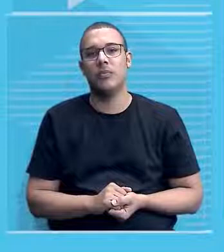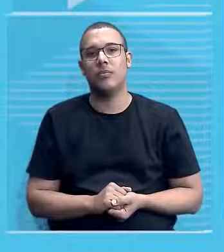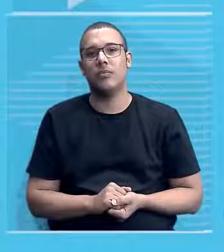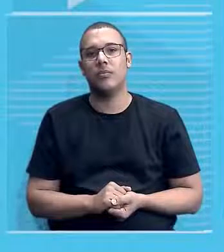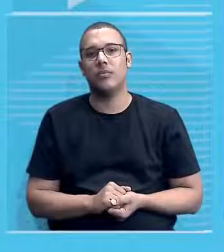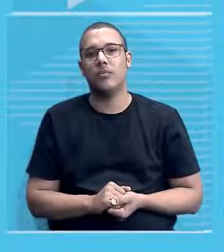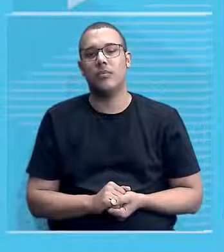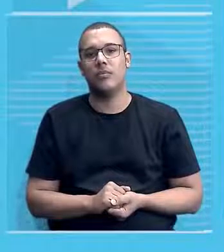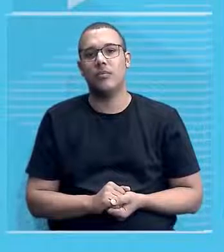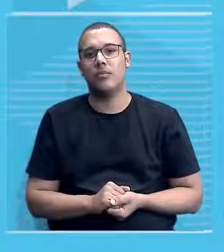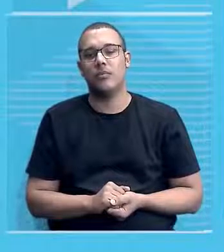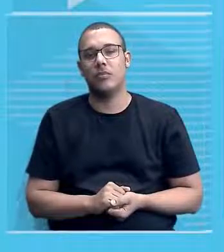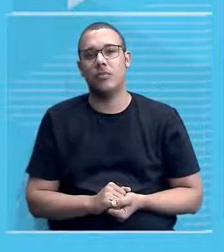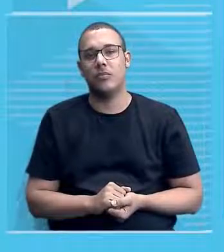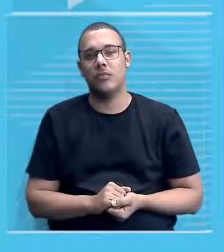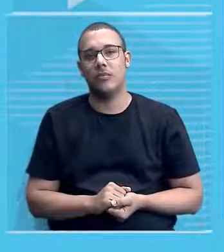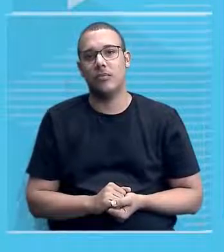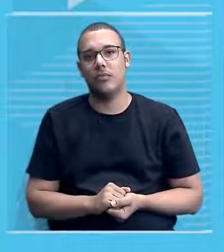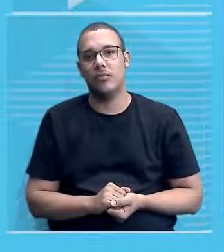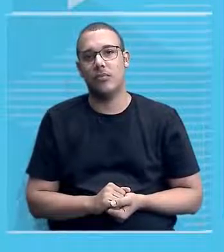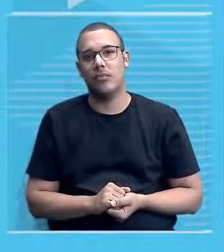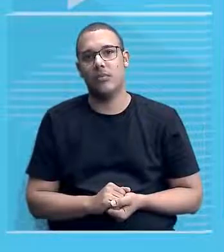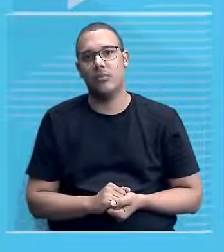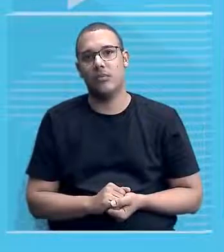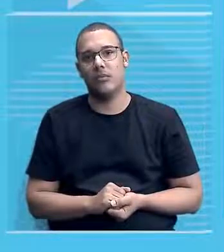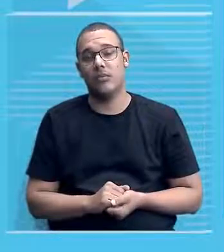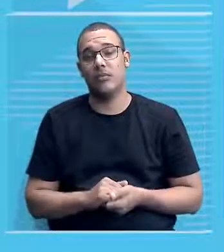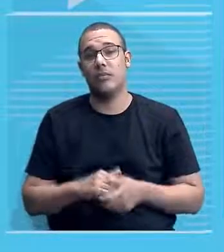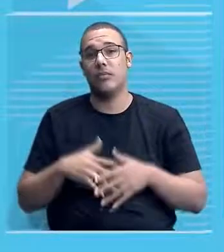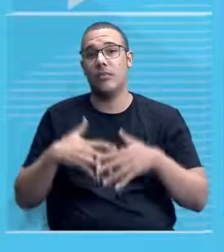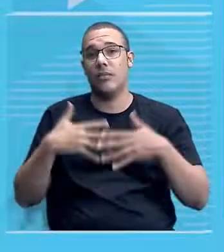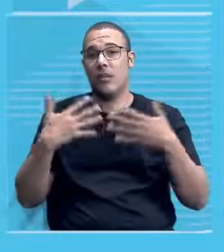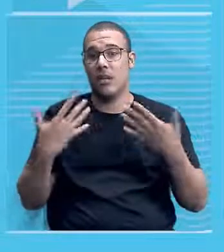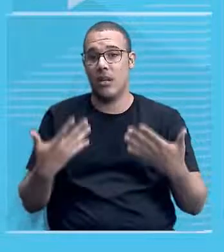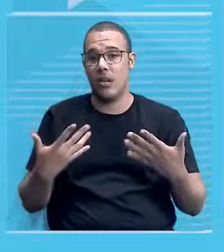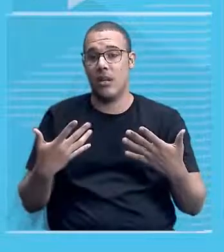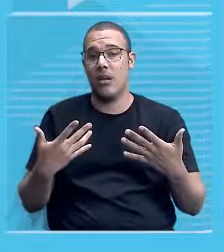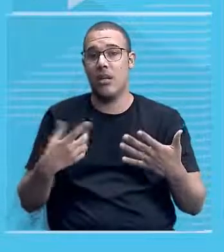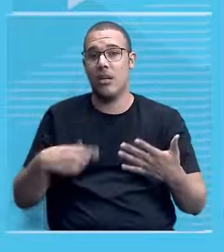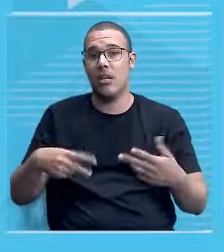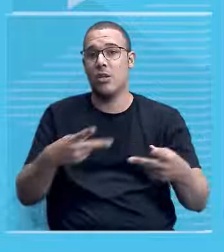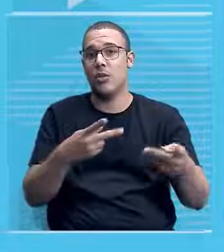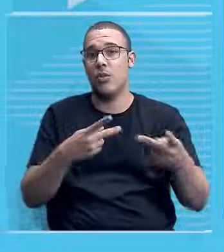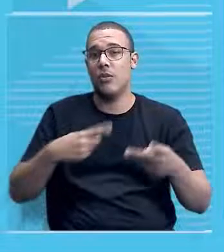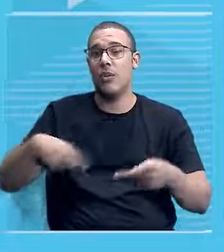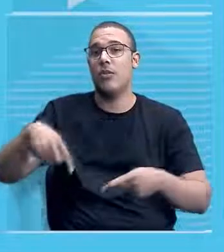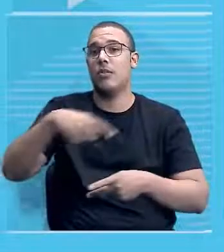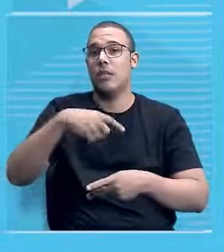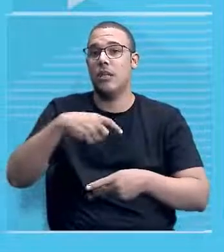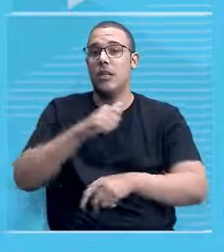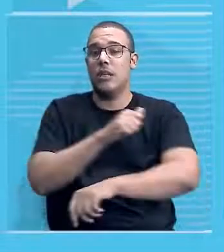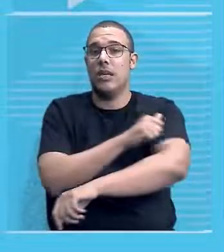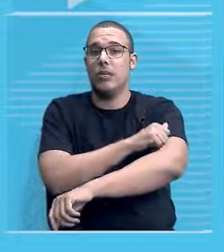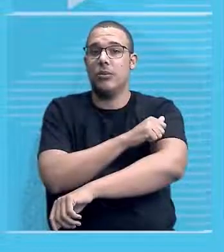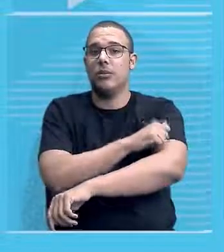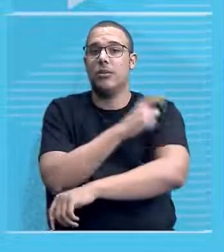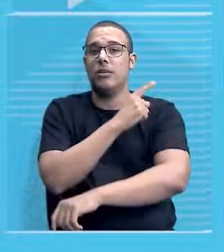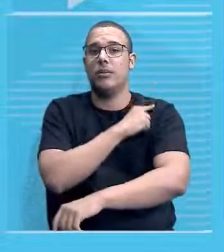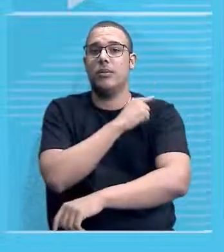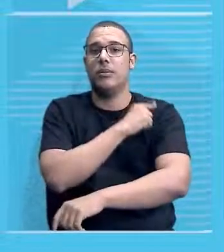E então a gente convida aí a galera da primeira série né